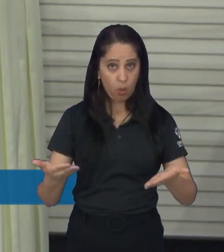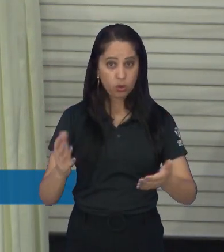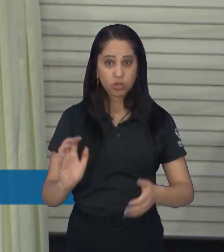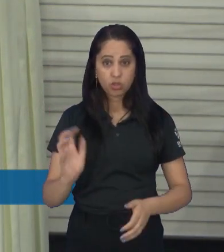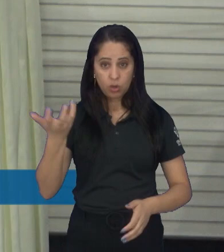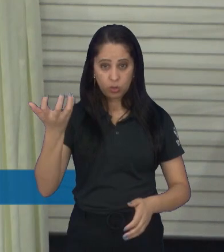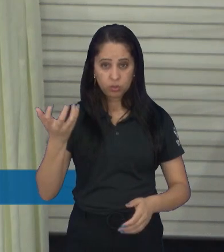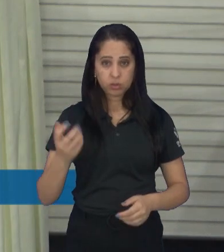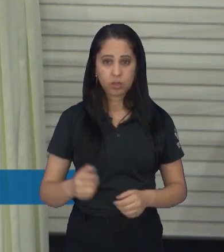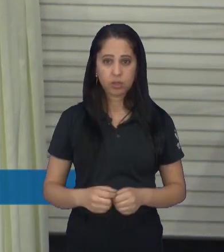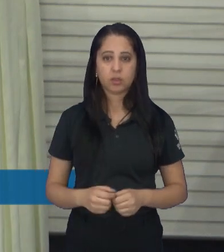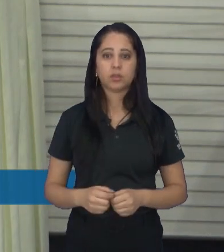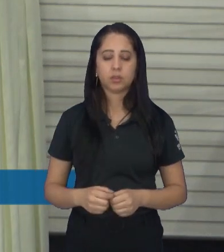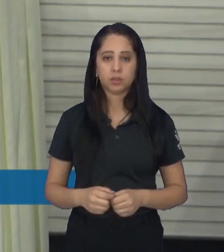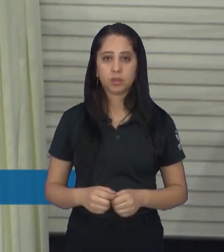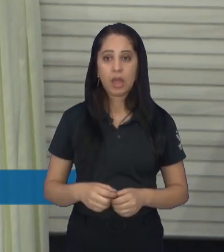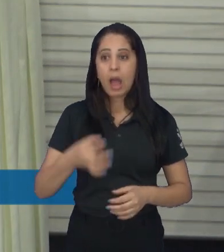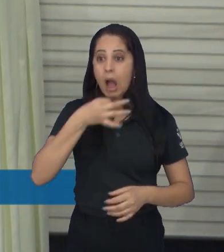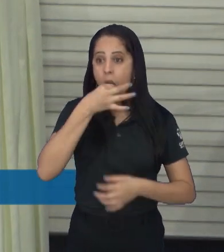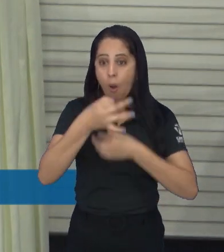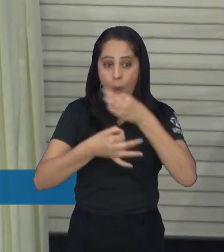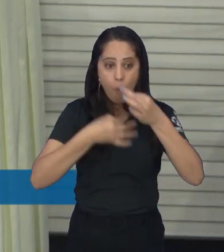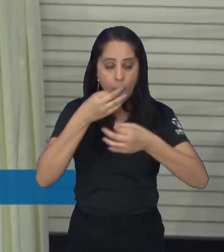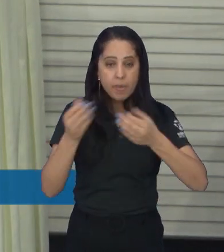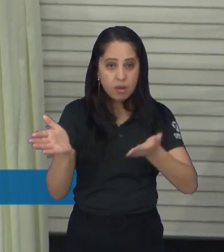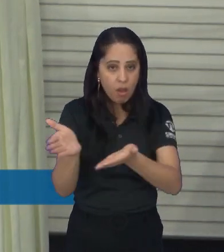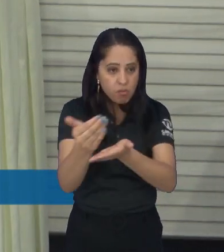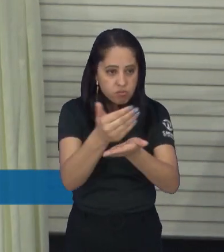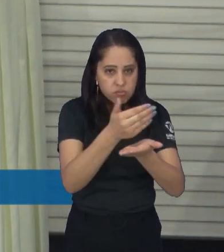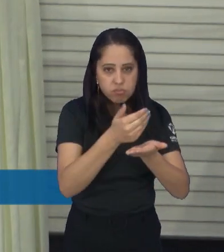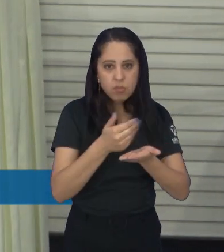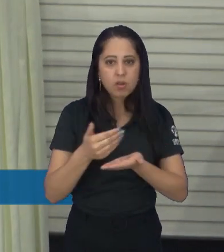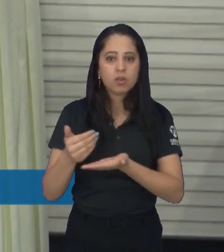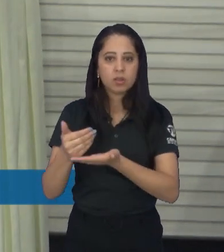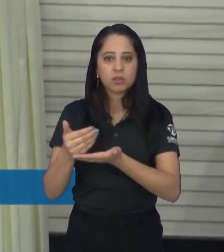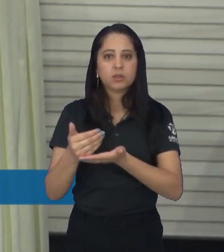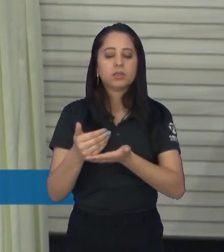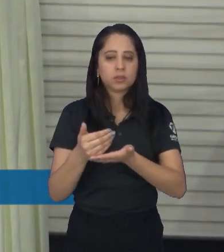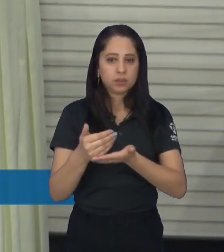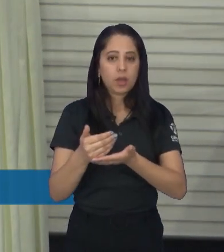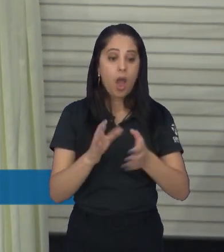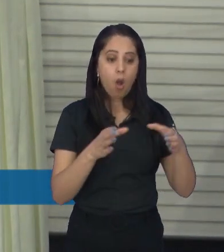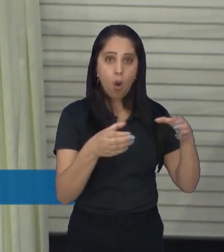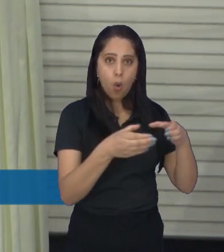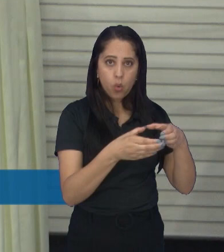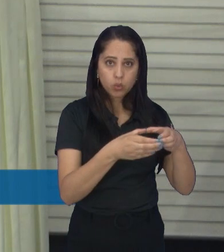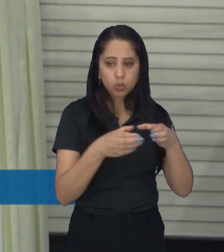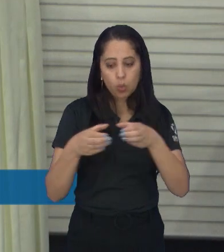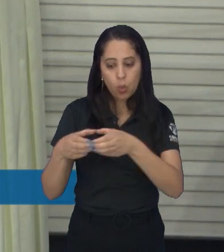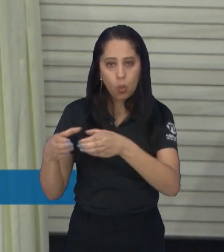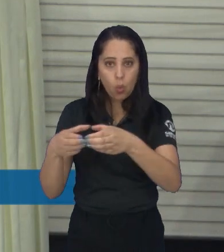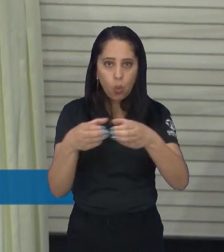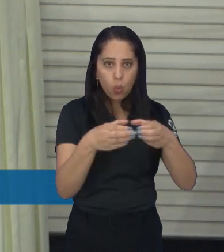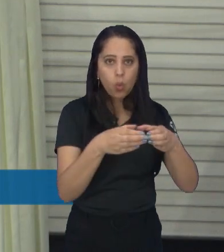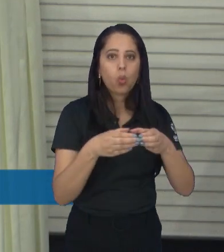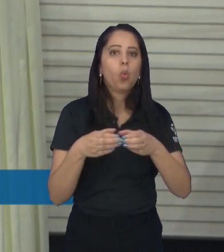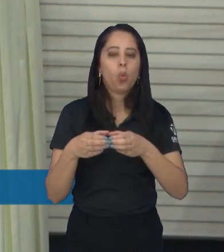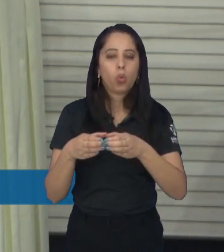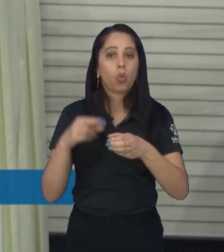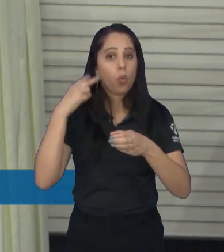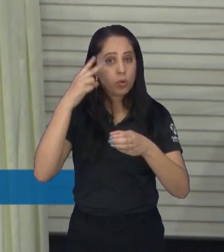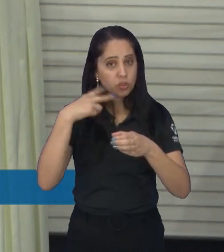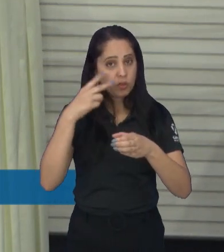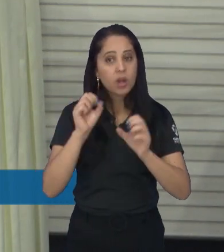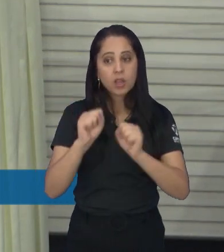nós vamos ouvir as sugestões as comissões podem e devem fazer a catar sugestões